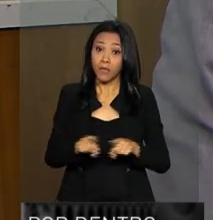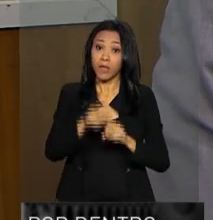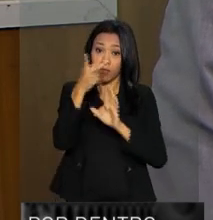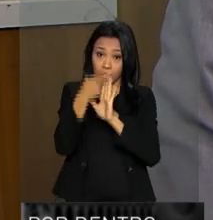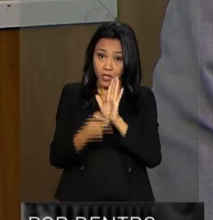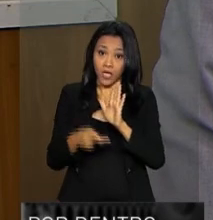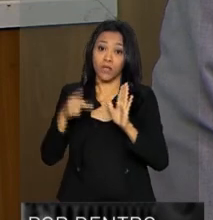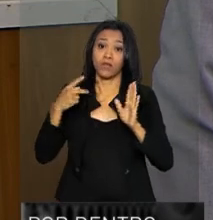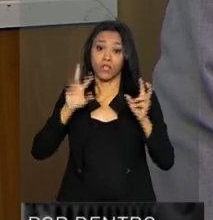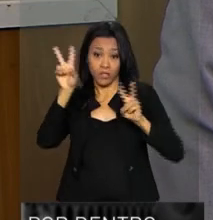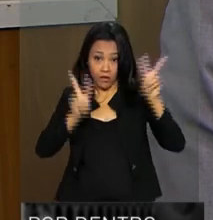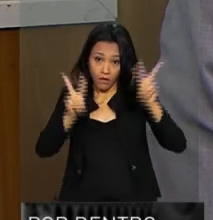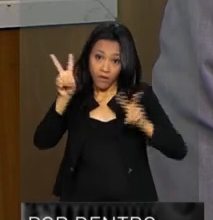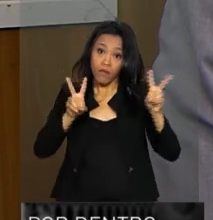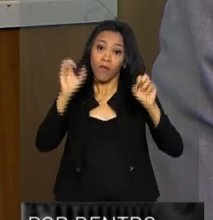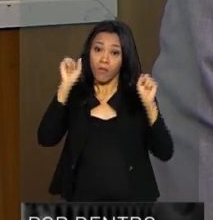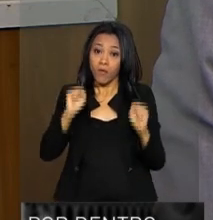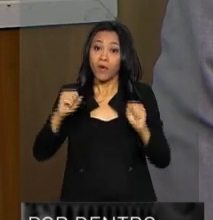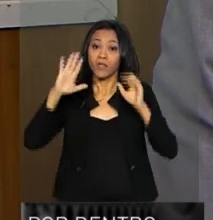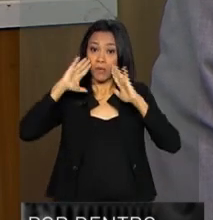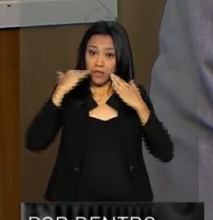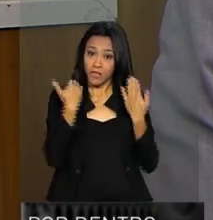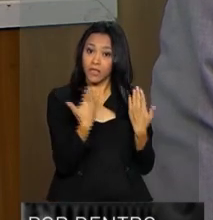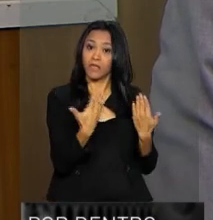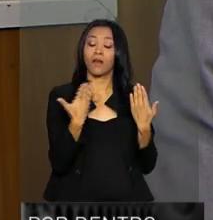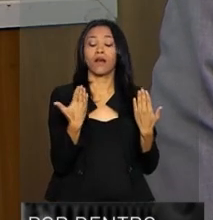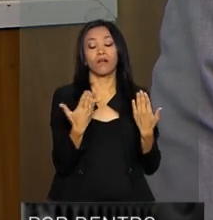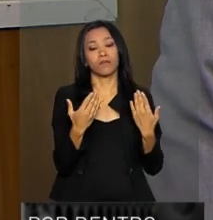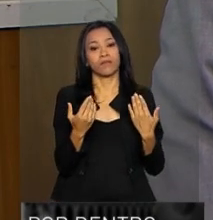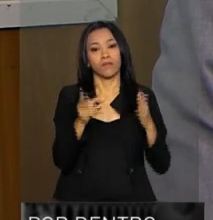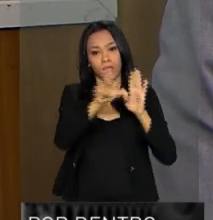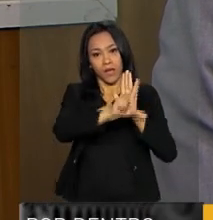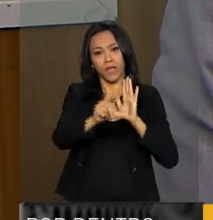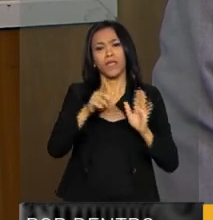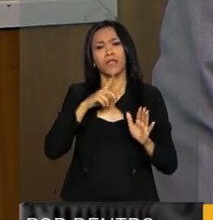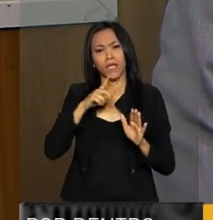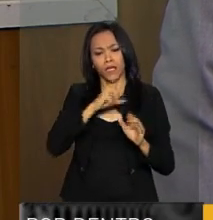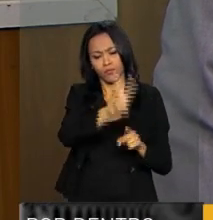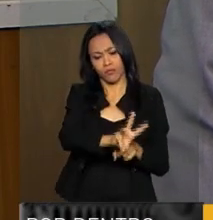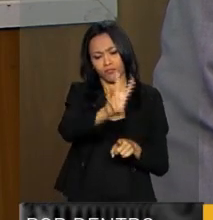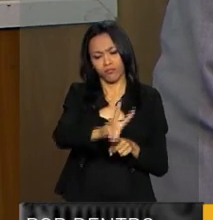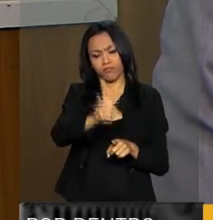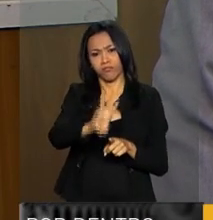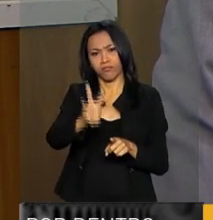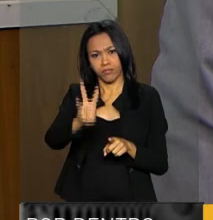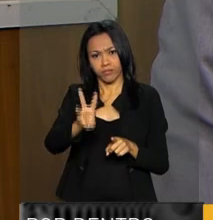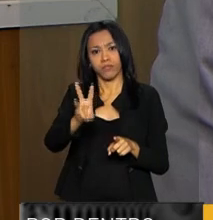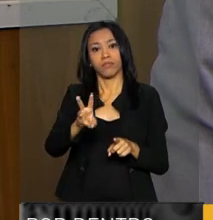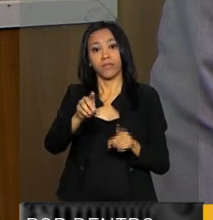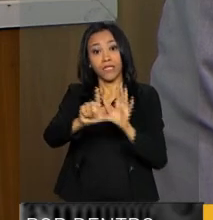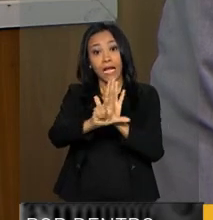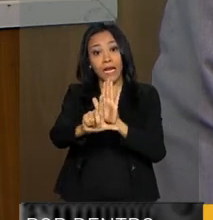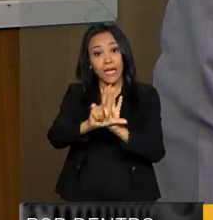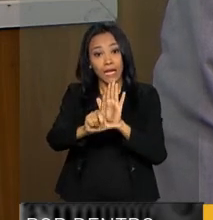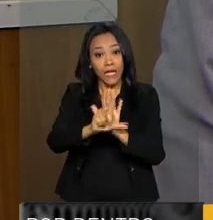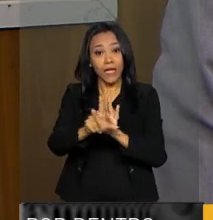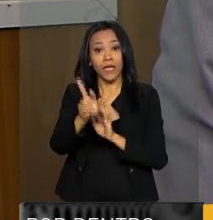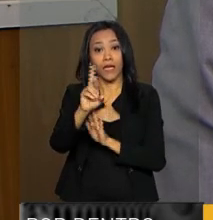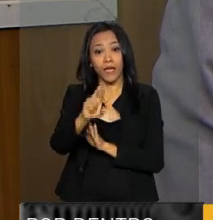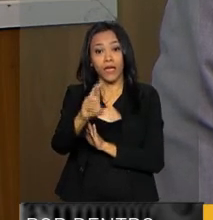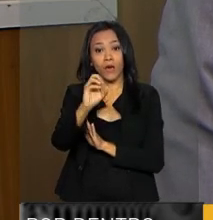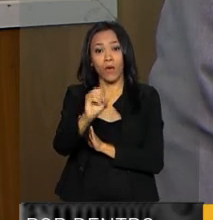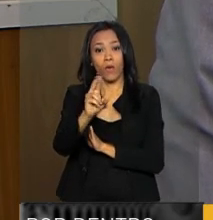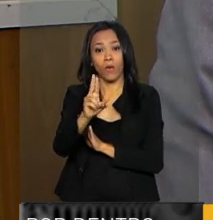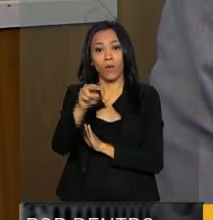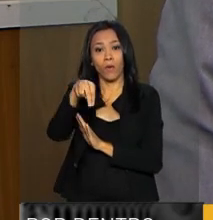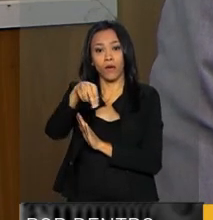apresentados à ale unir a um site específico para isso que é o site da lei rooney você pode acessar diretamente